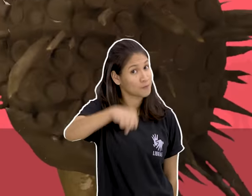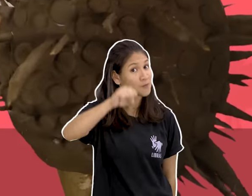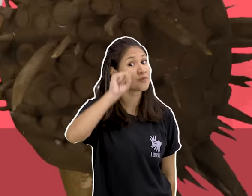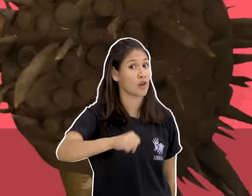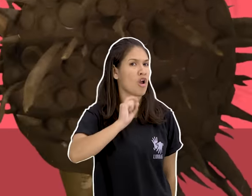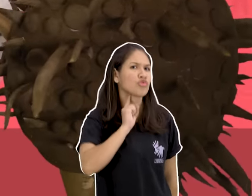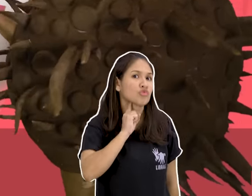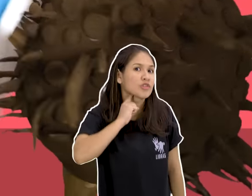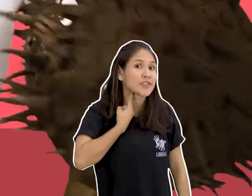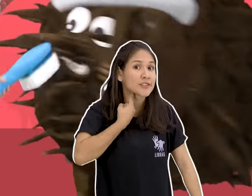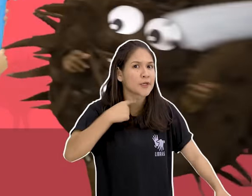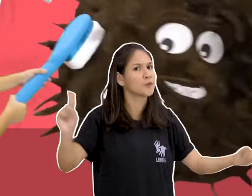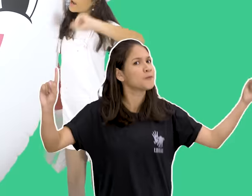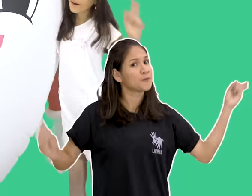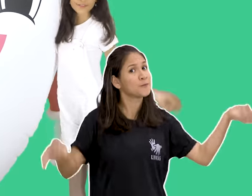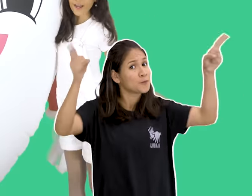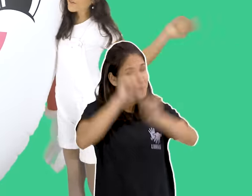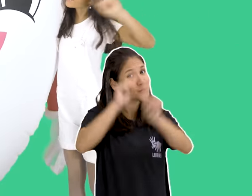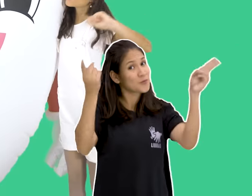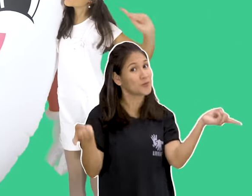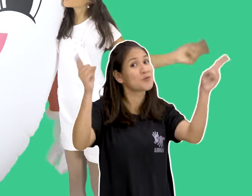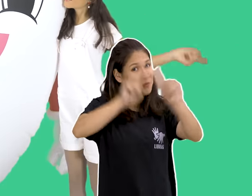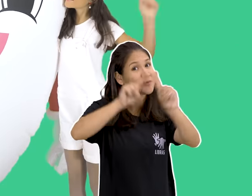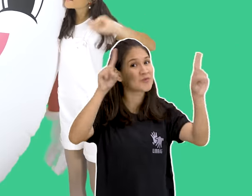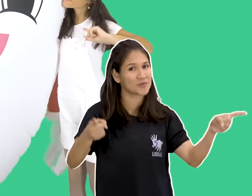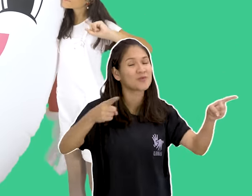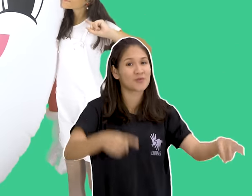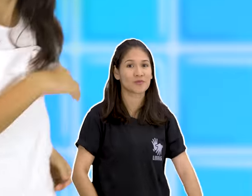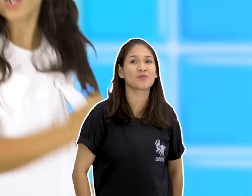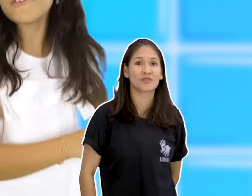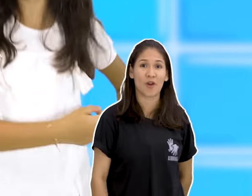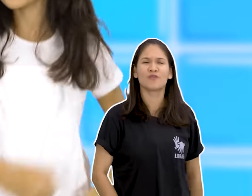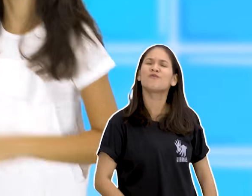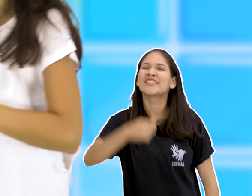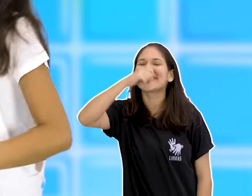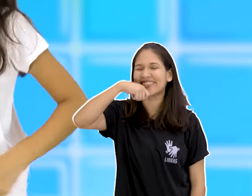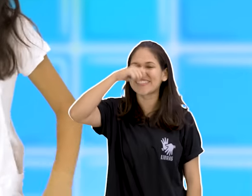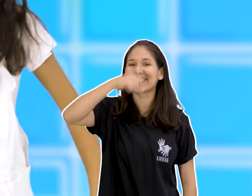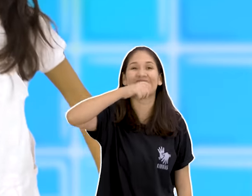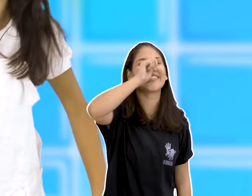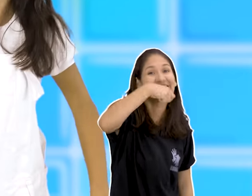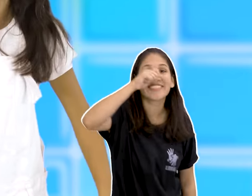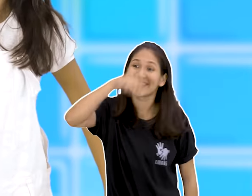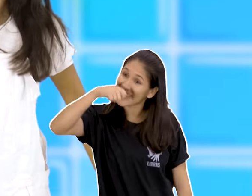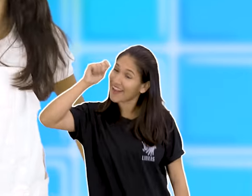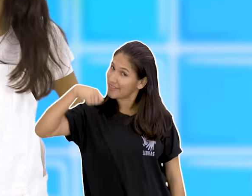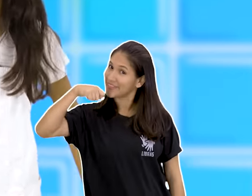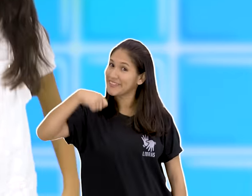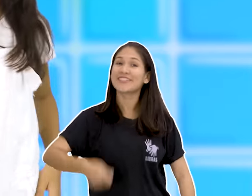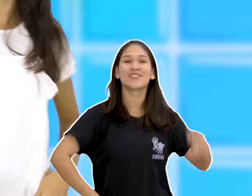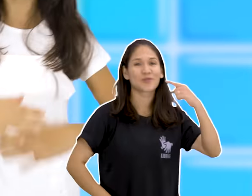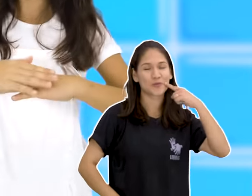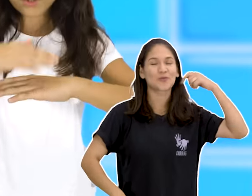sim, sim, sim. Sujeirinha, não, não, não. Escove o dentinho, chique, chique,